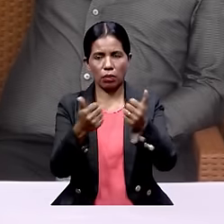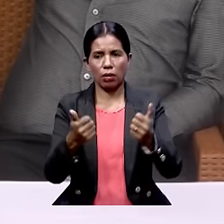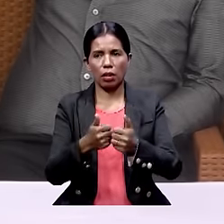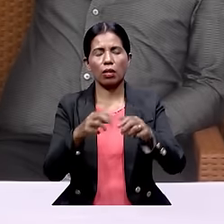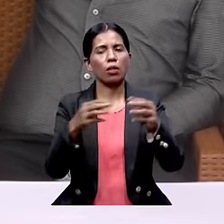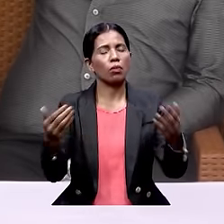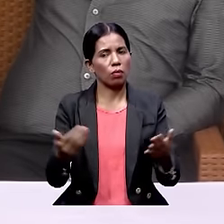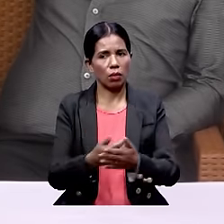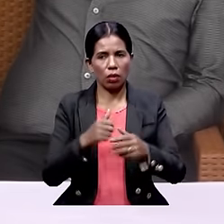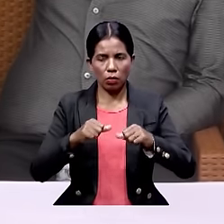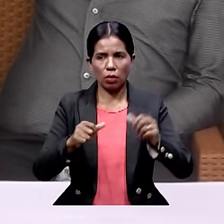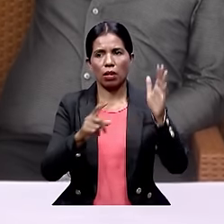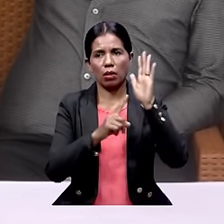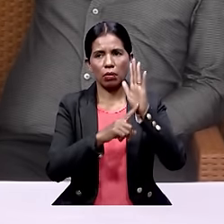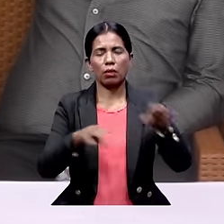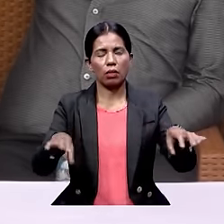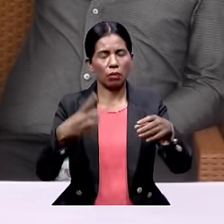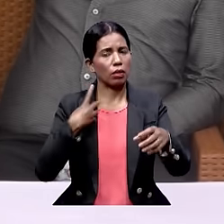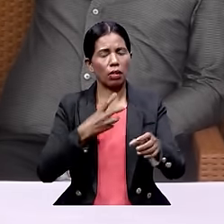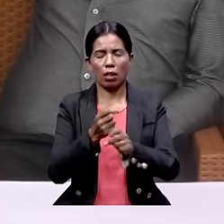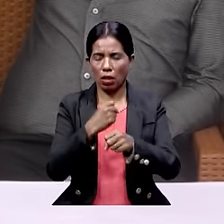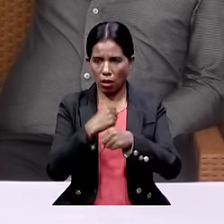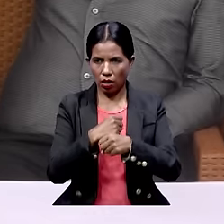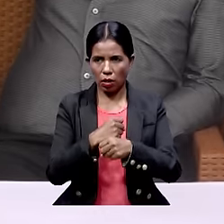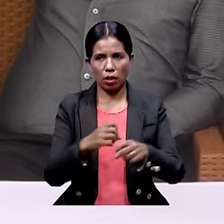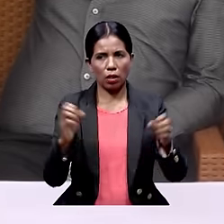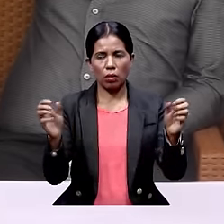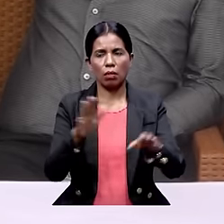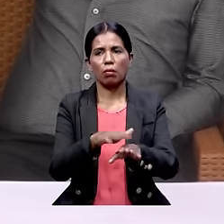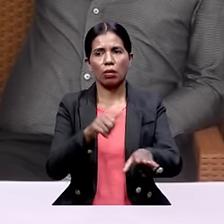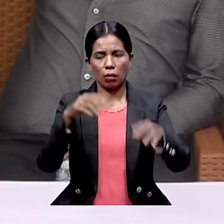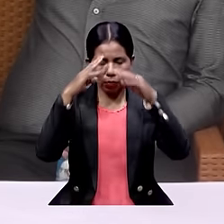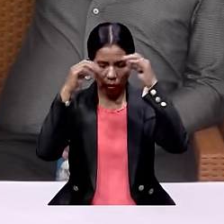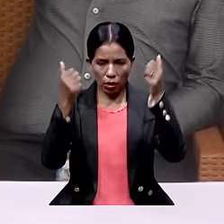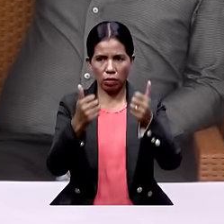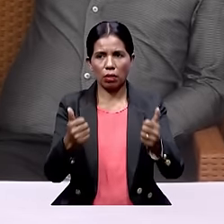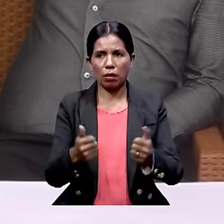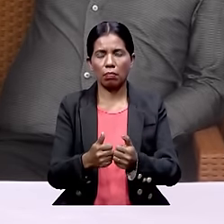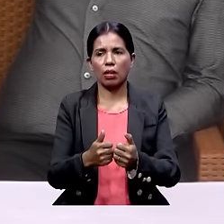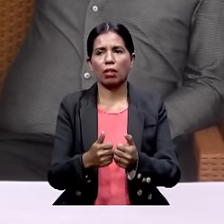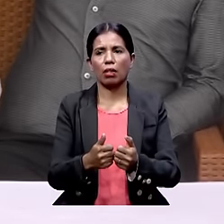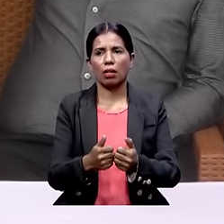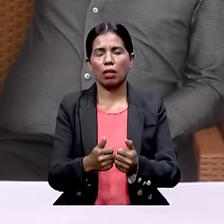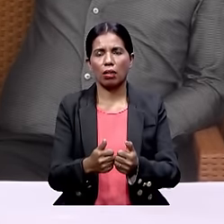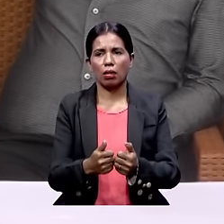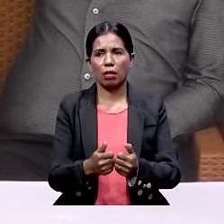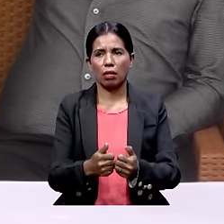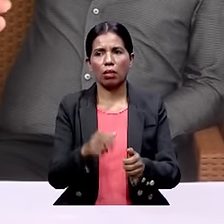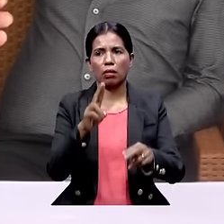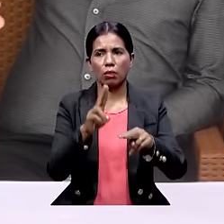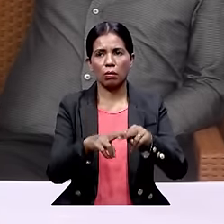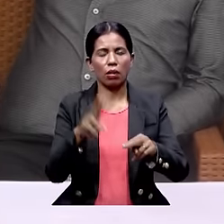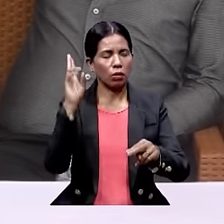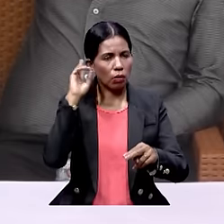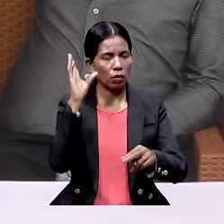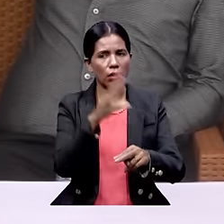bele continua no hatutan, você não veita halona. La os convida fale presidente autoridade mai. Mas tu, a tu rona